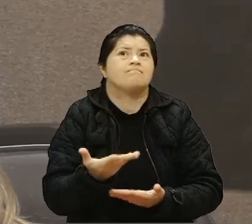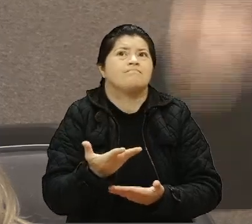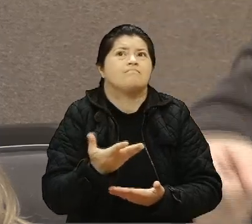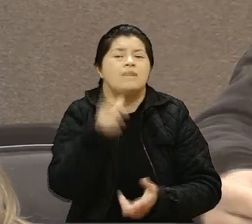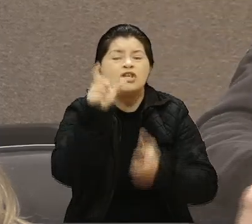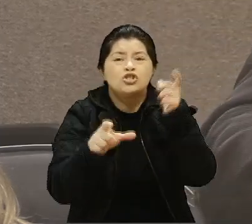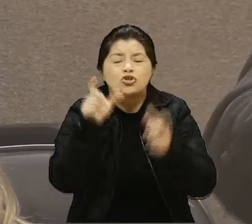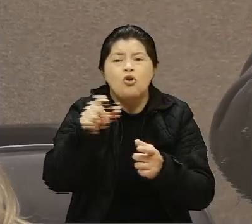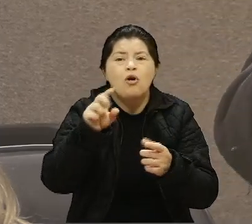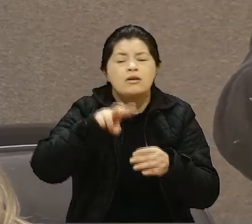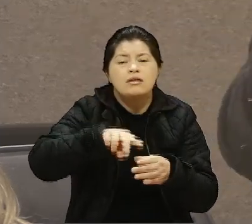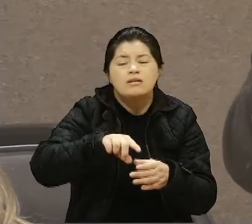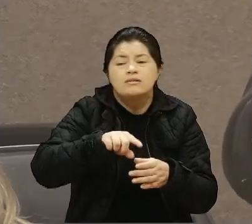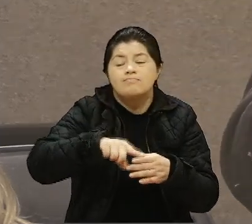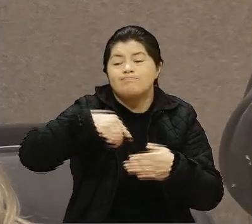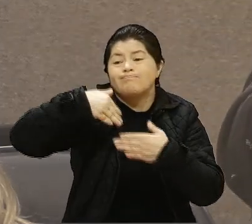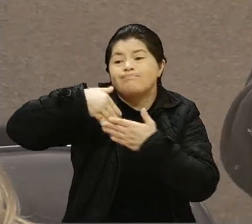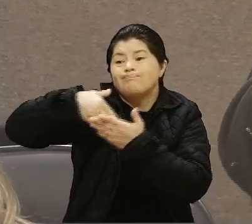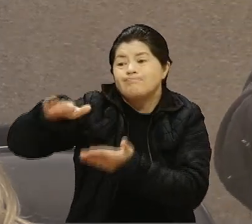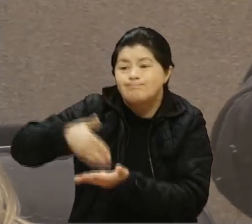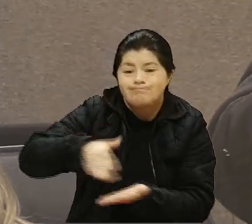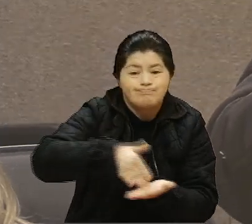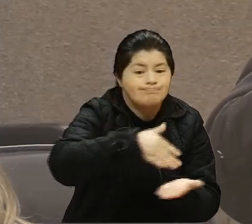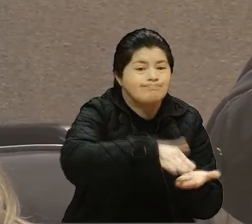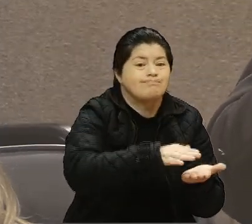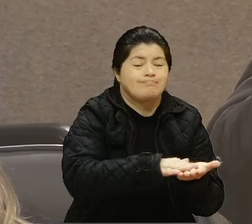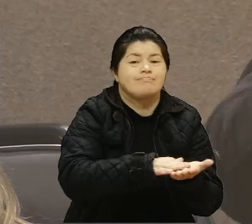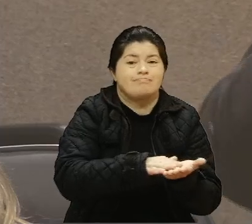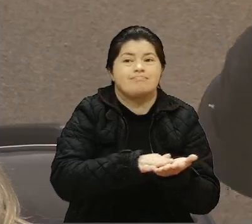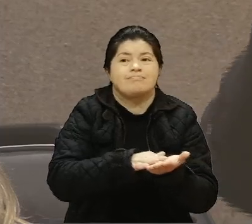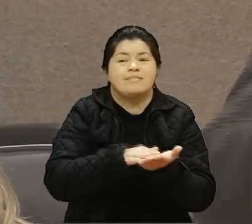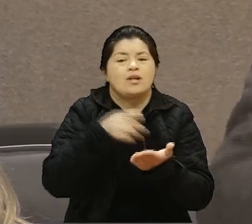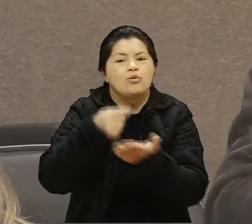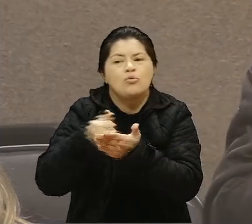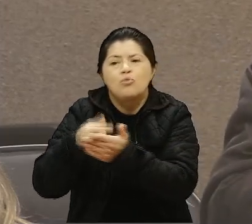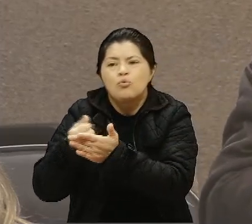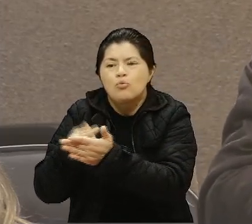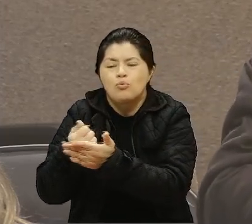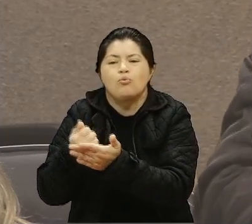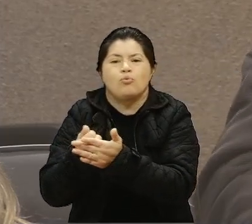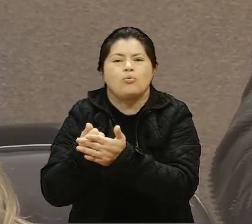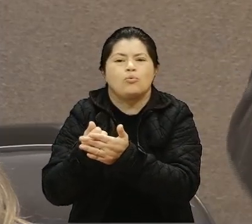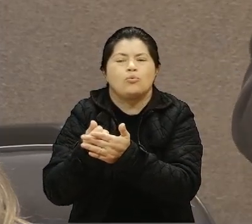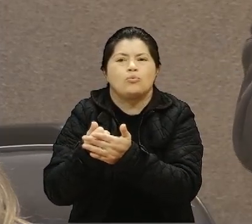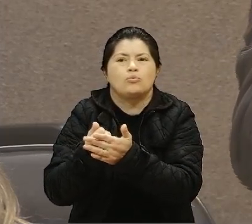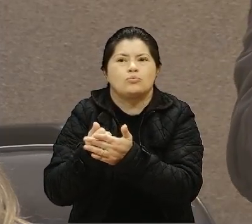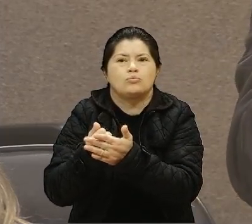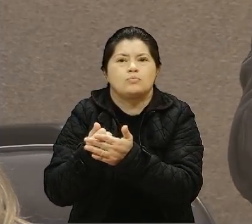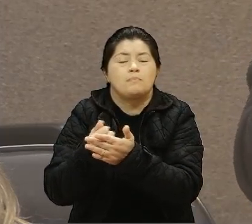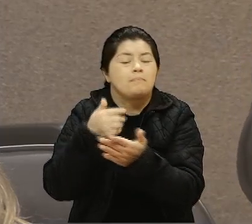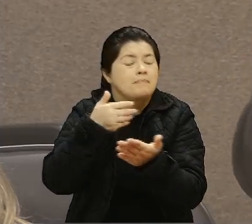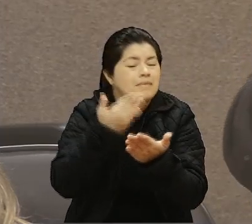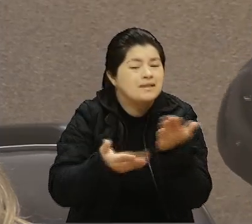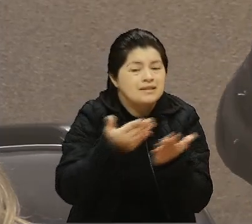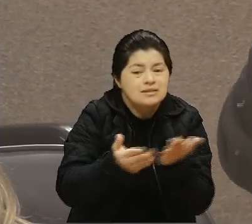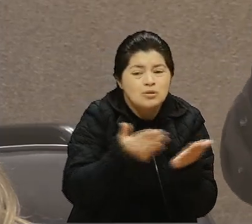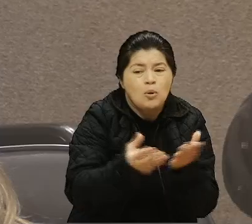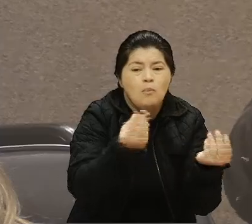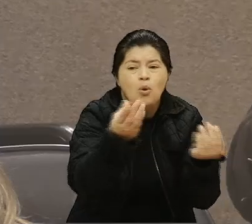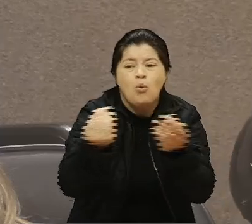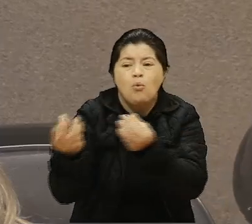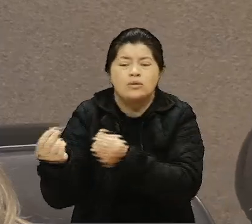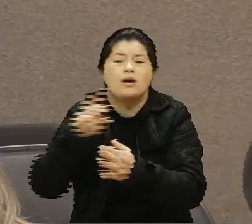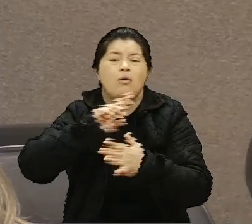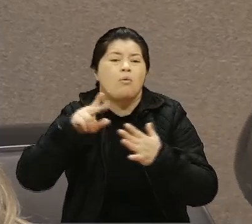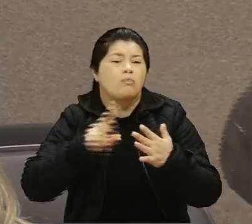saindo do emprego porque estão perdendo tudo por essas apostas, vícios. O Congresso não está discutindo a